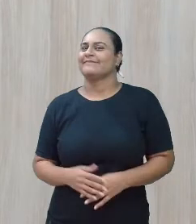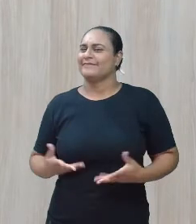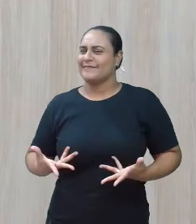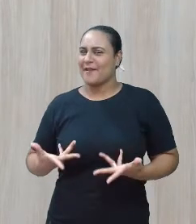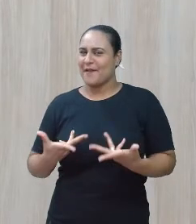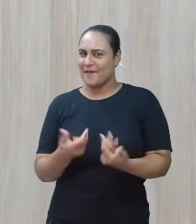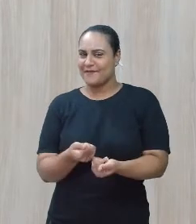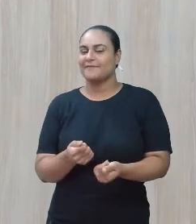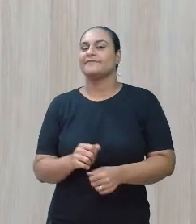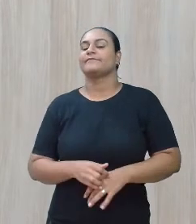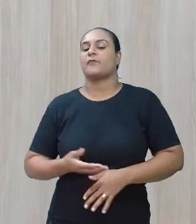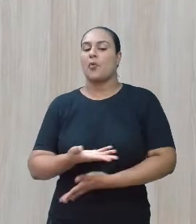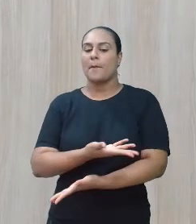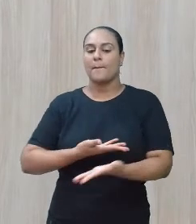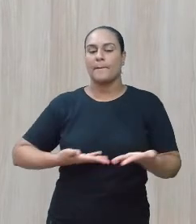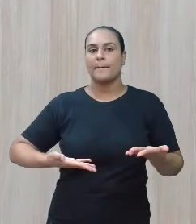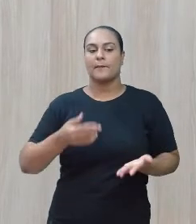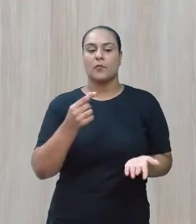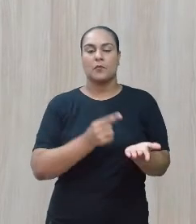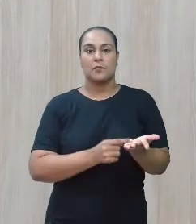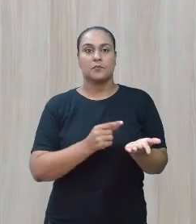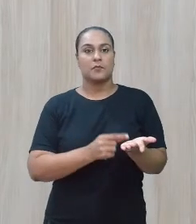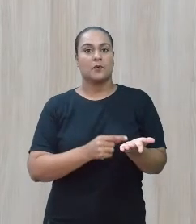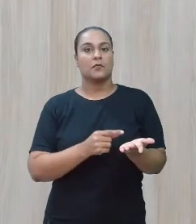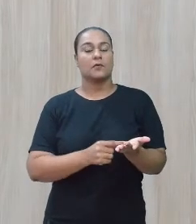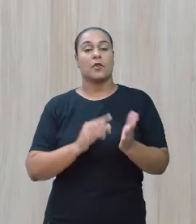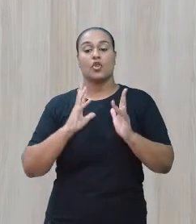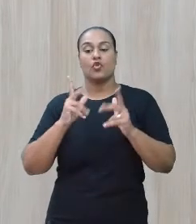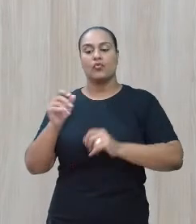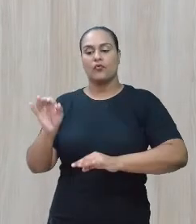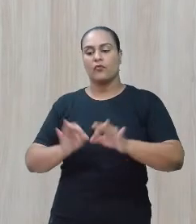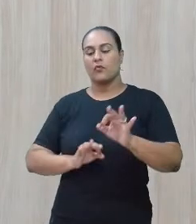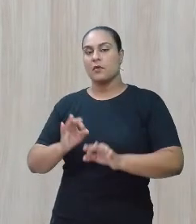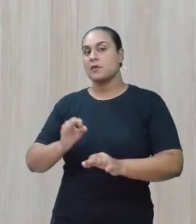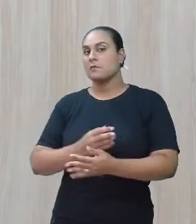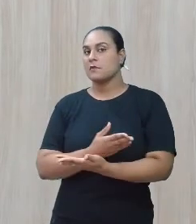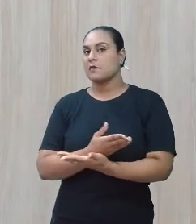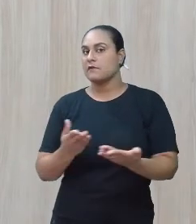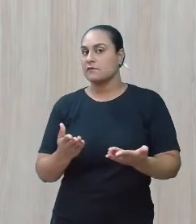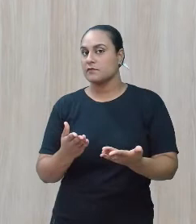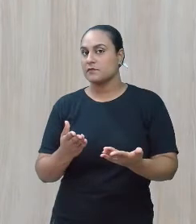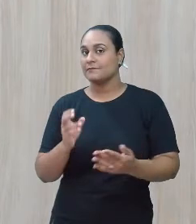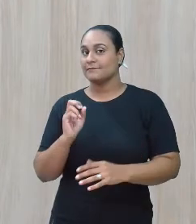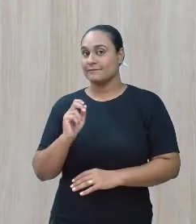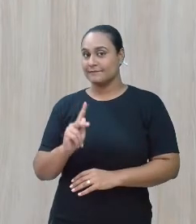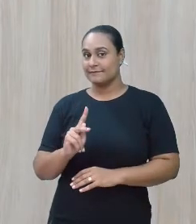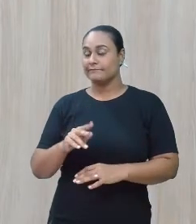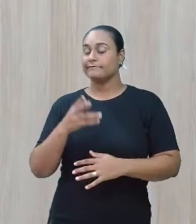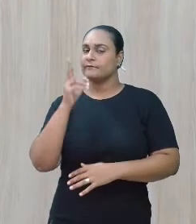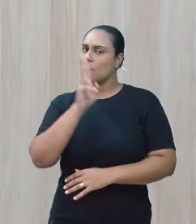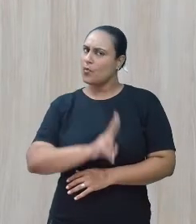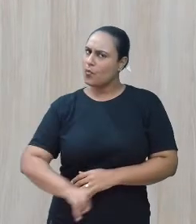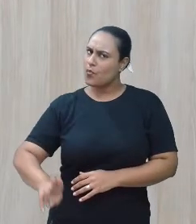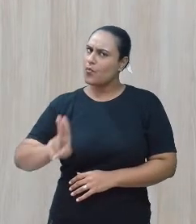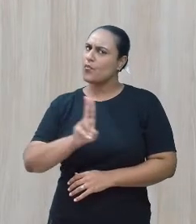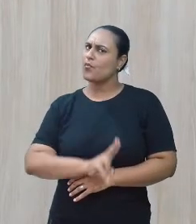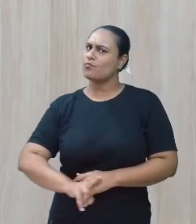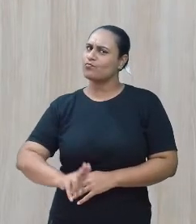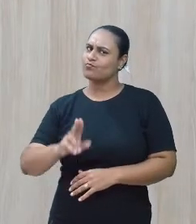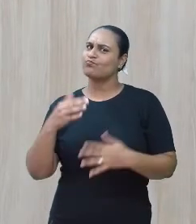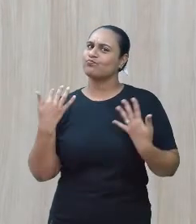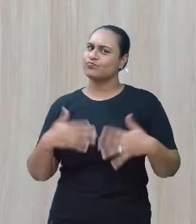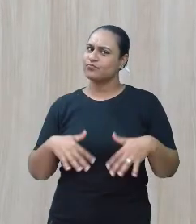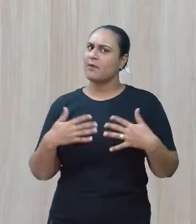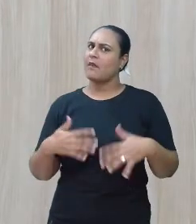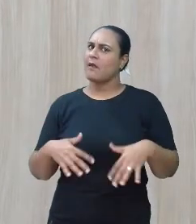maravilhosa. Então, esse aplicativo, esse canal, tudo foi preparado para vocês. Então, usem, abusem